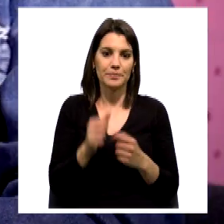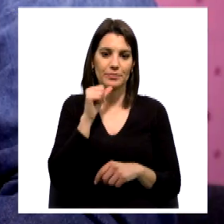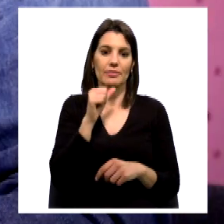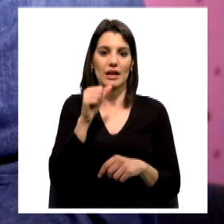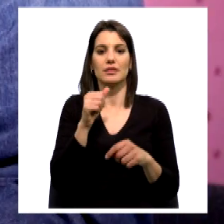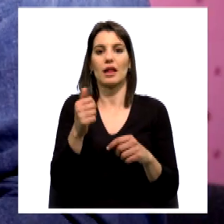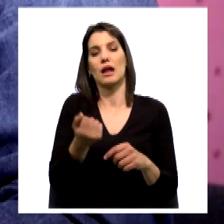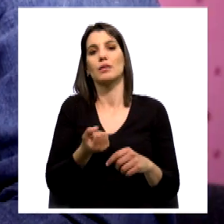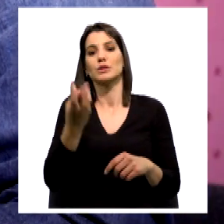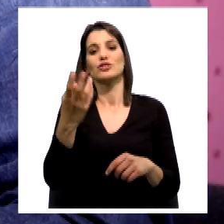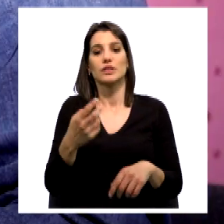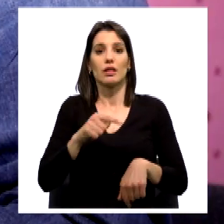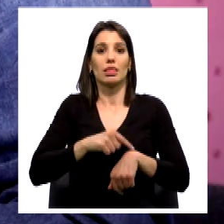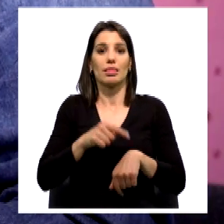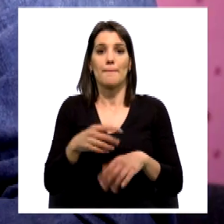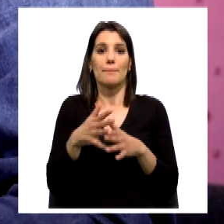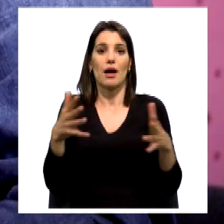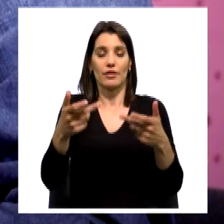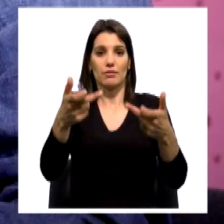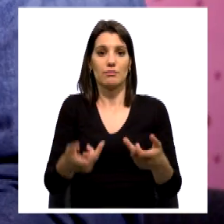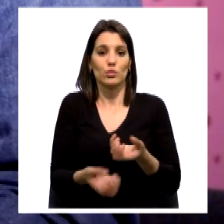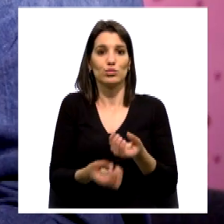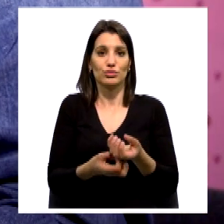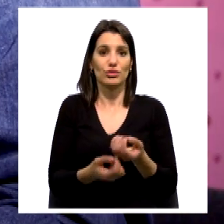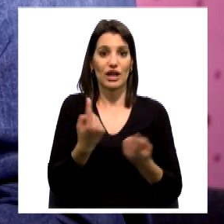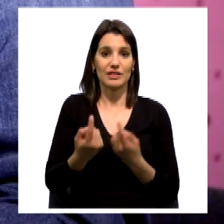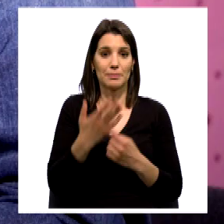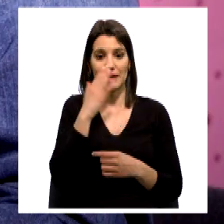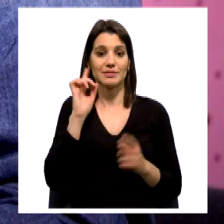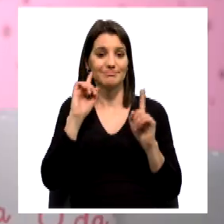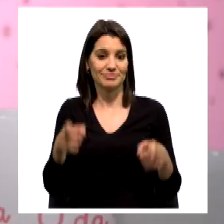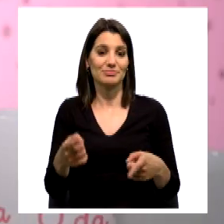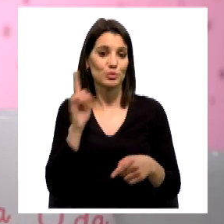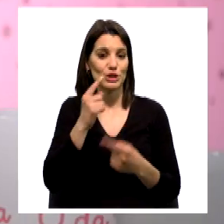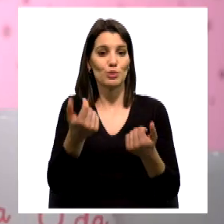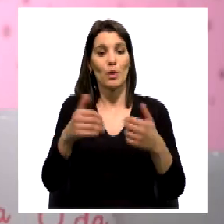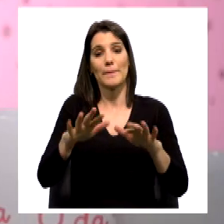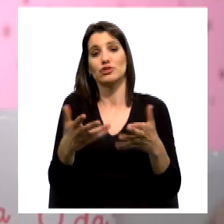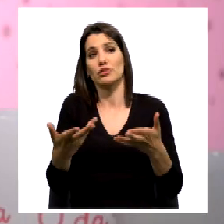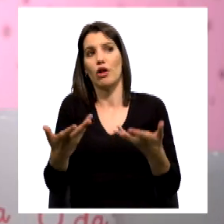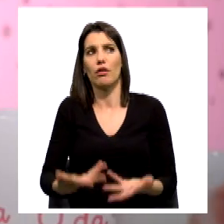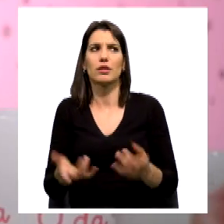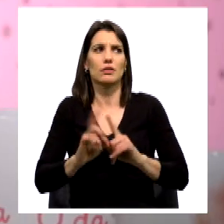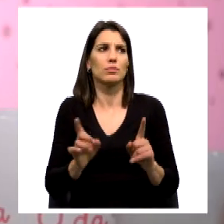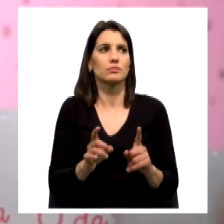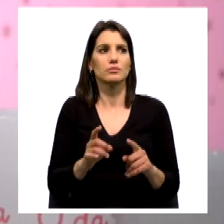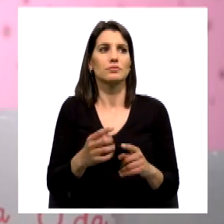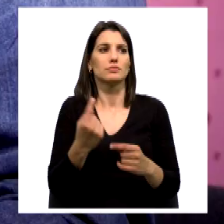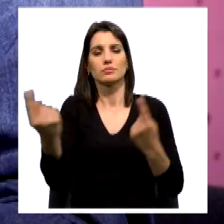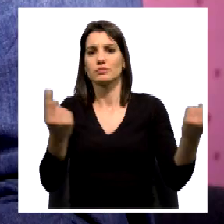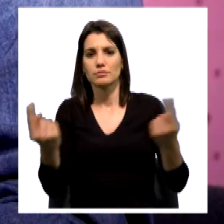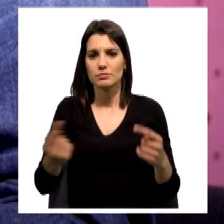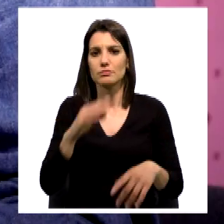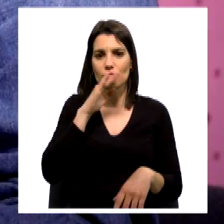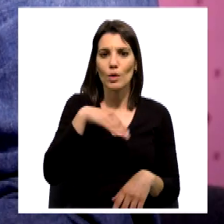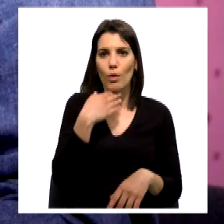o ponto da casa onde muitas vezes, onde mais tempo estamos, às vezes damos pouca importância a isso, mas hoje quer dizer, há o